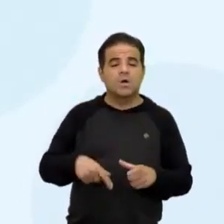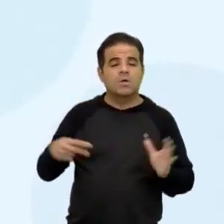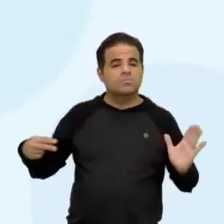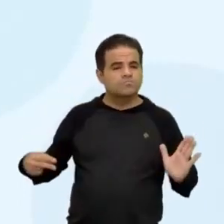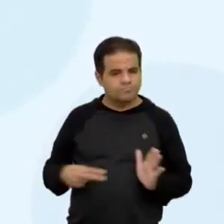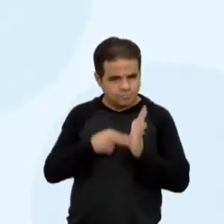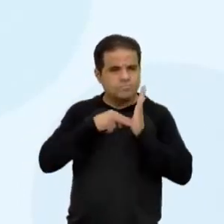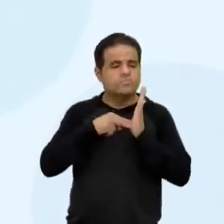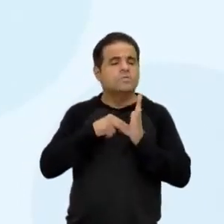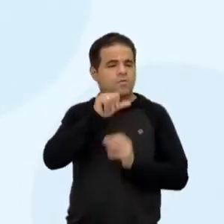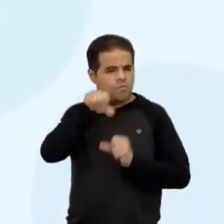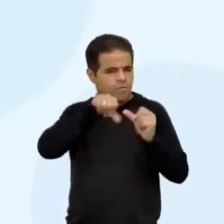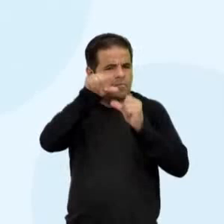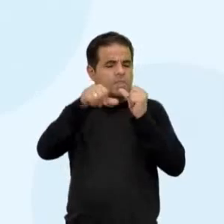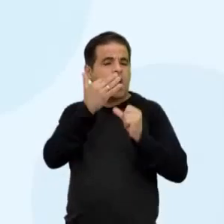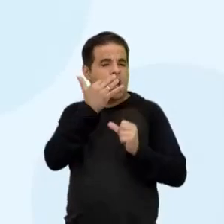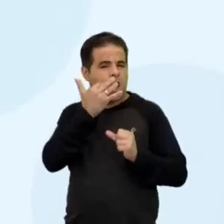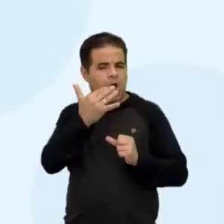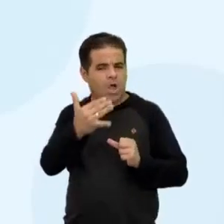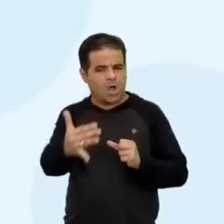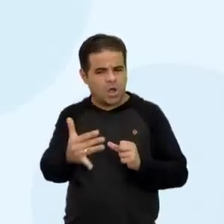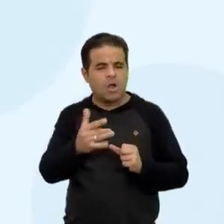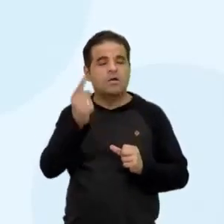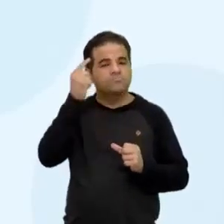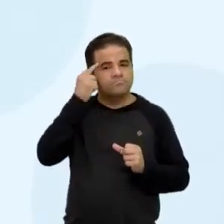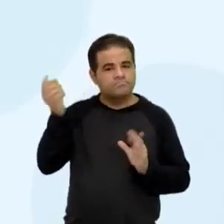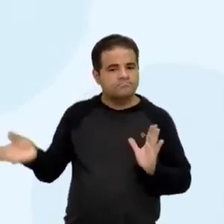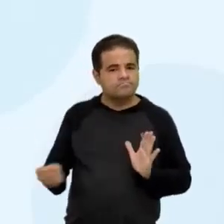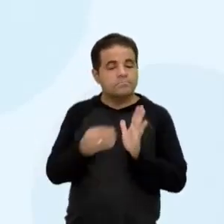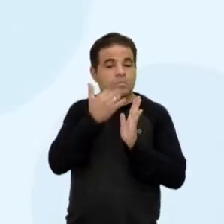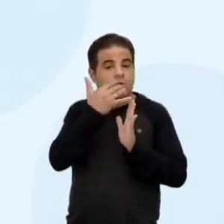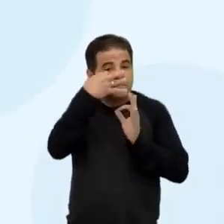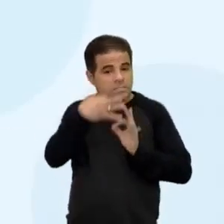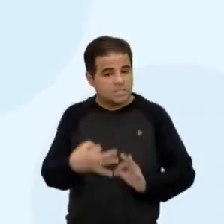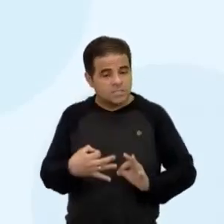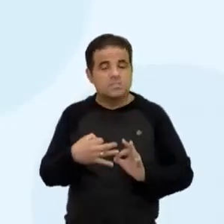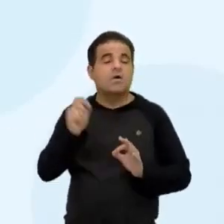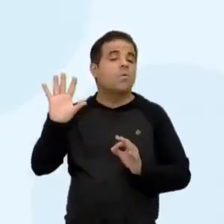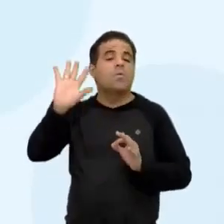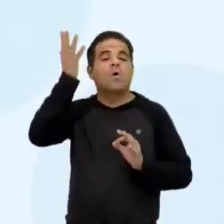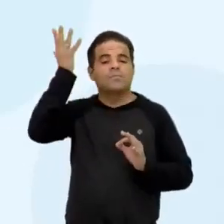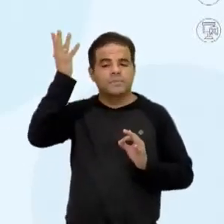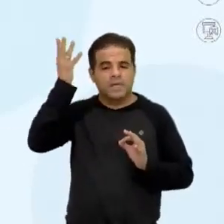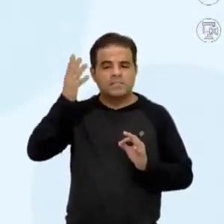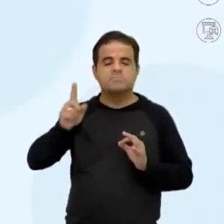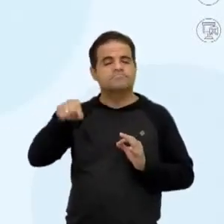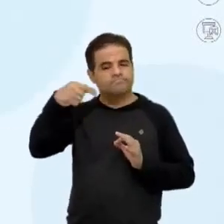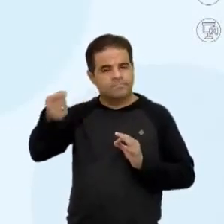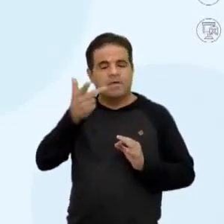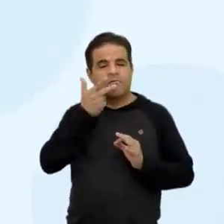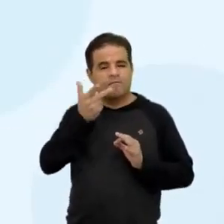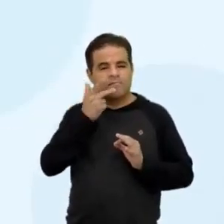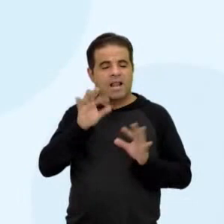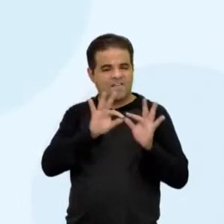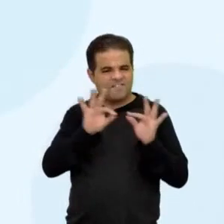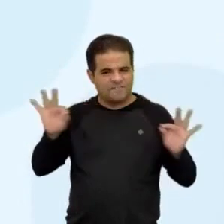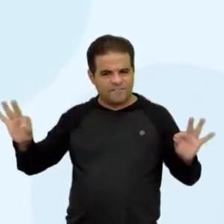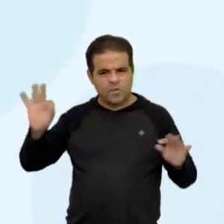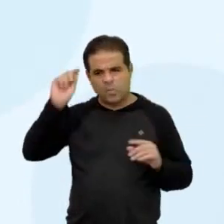interruptor, tá? Eu vou mudar de cor pra gente ficar com as cores certinhas, mas o que acontece? Quando a gente fala do fio